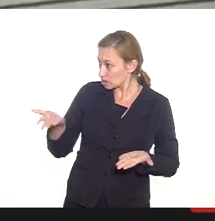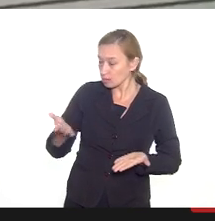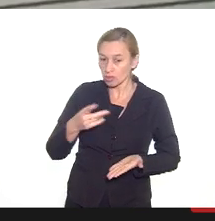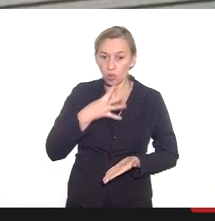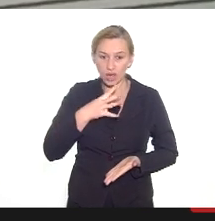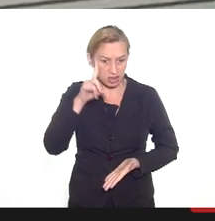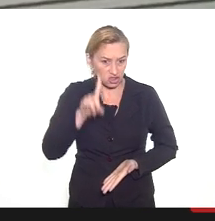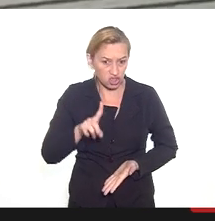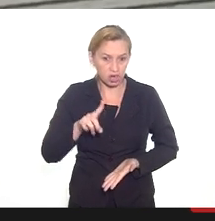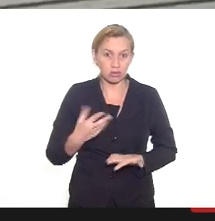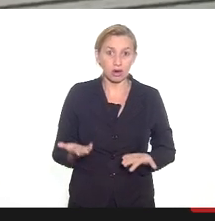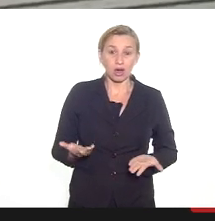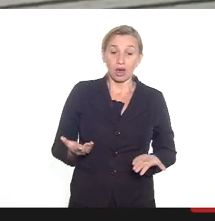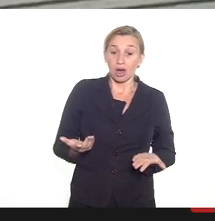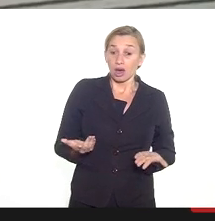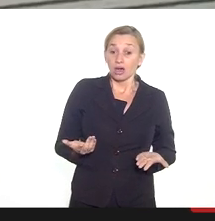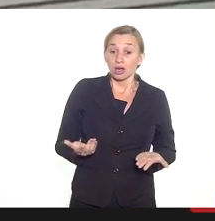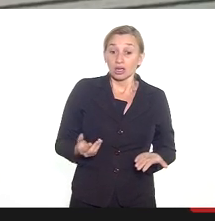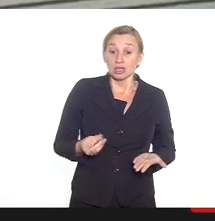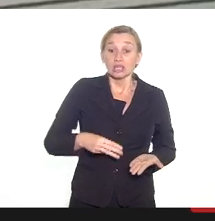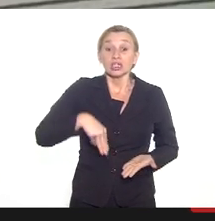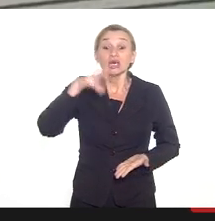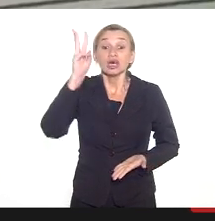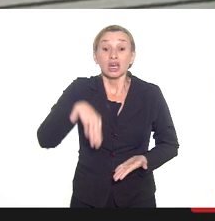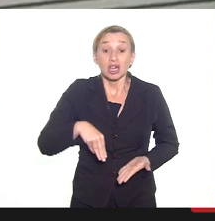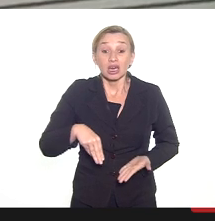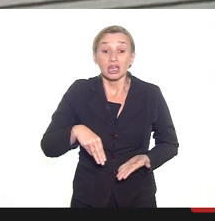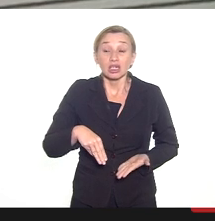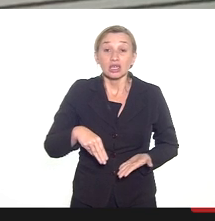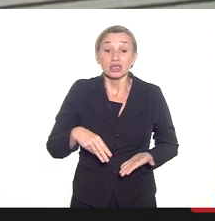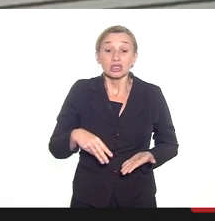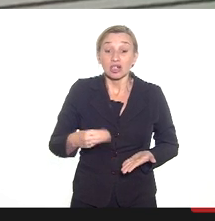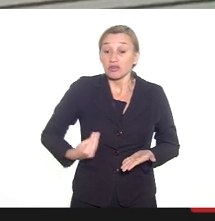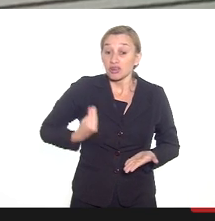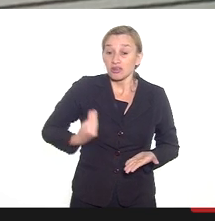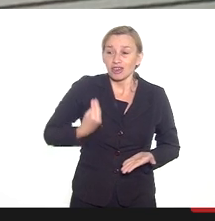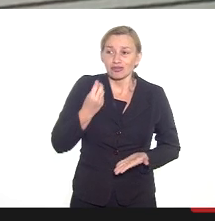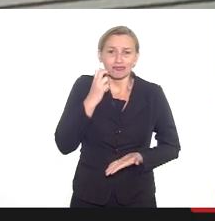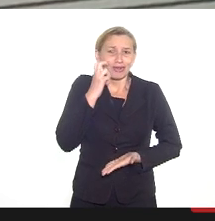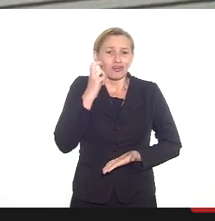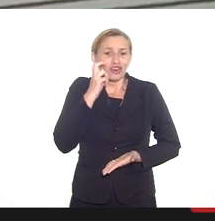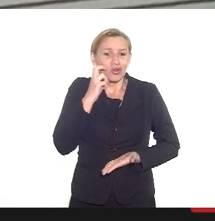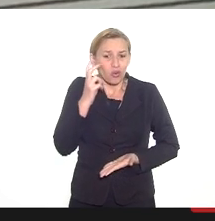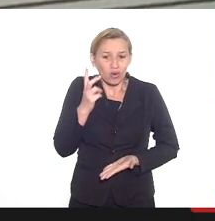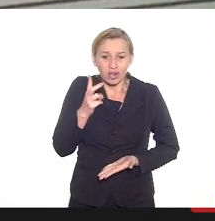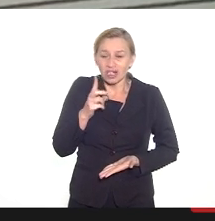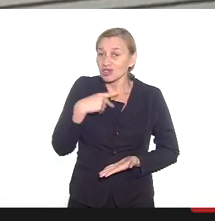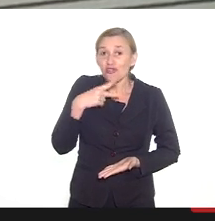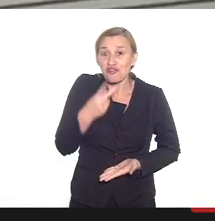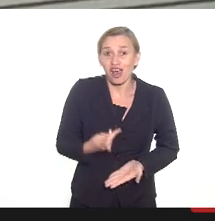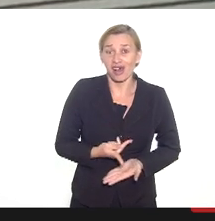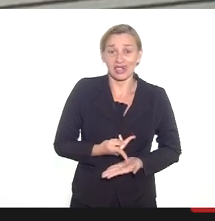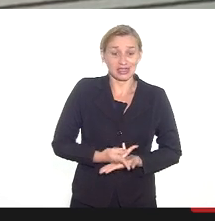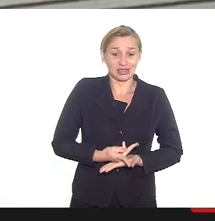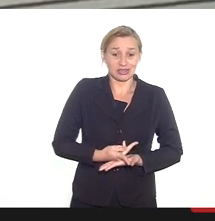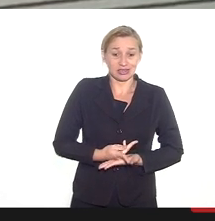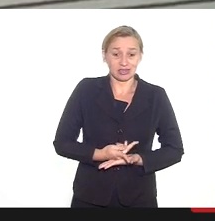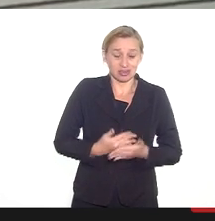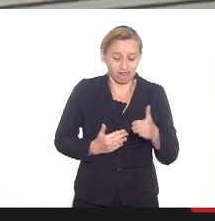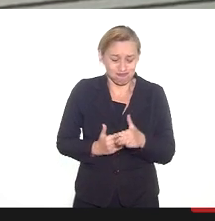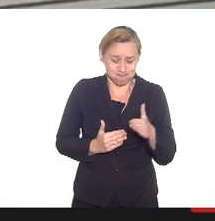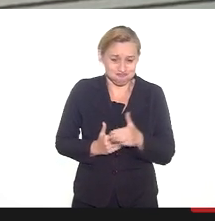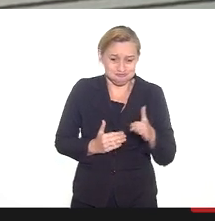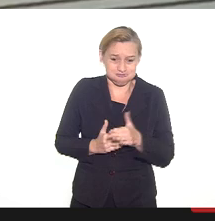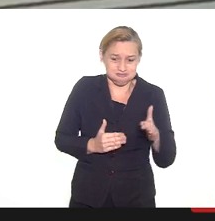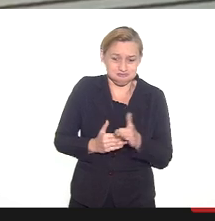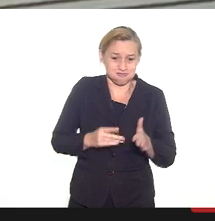mas quem está numa situação dessas tem vergonha, ela não divide aquilo, ela tem uma barreira a vencer